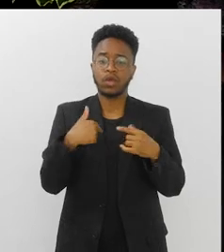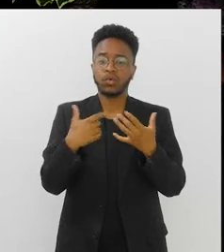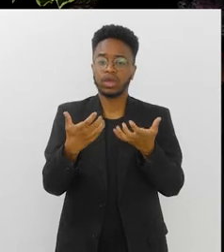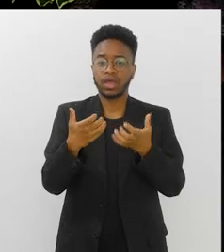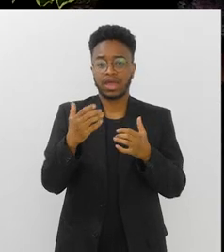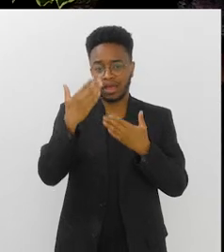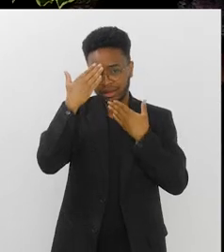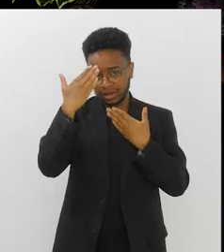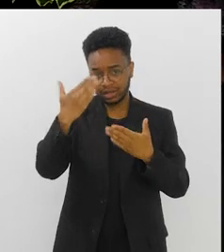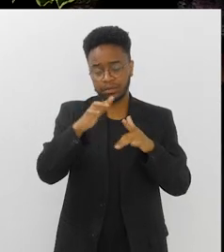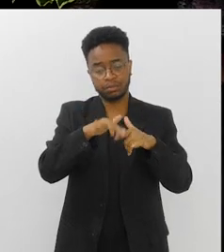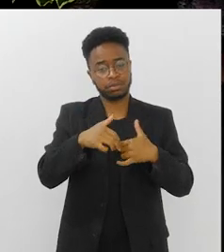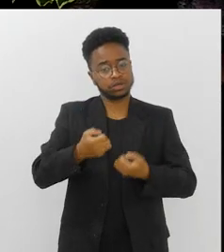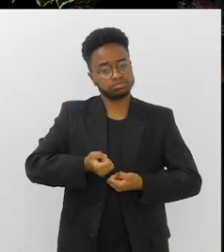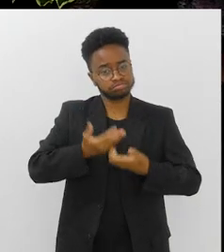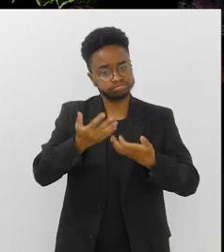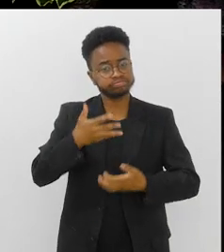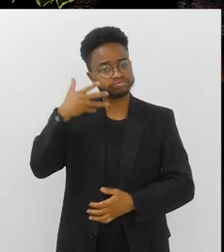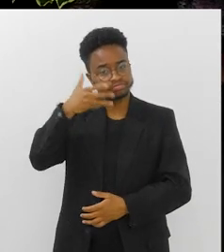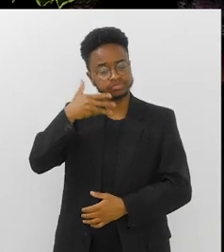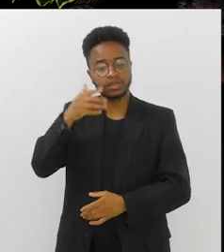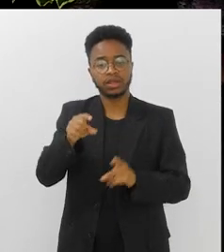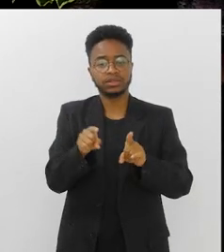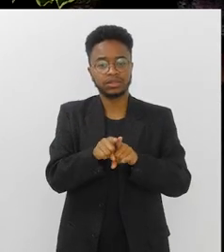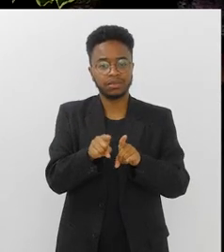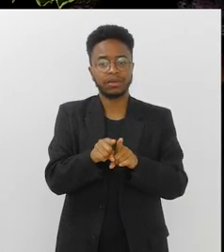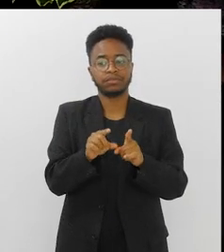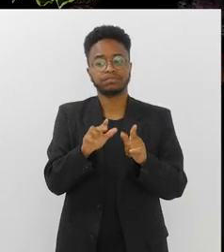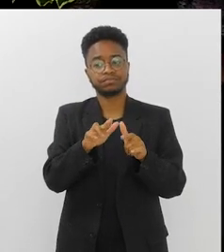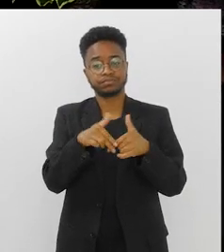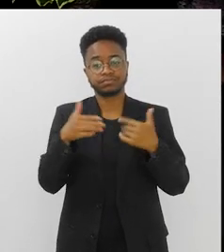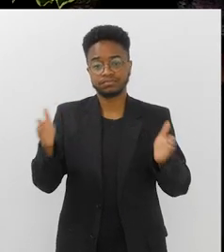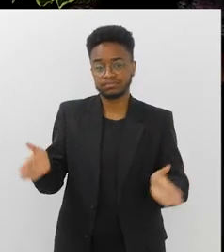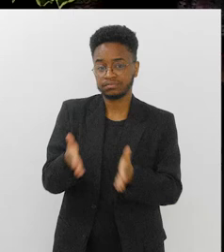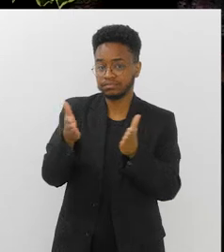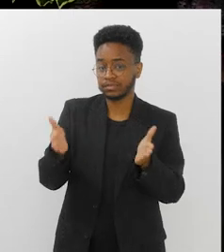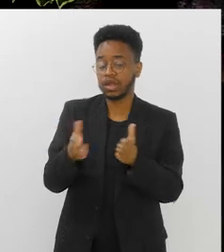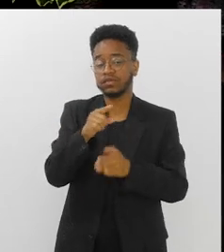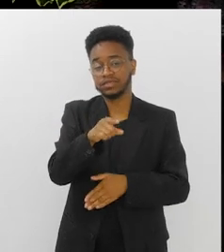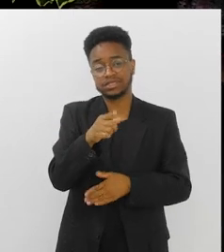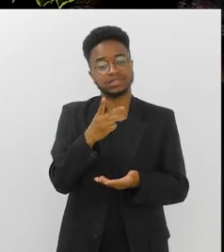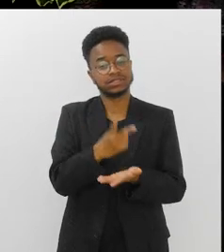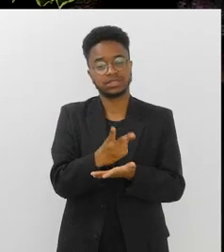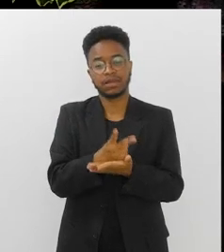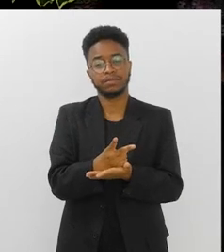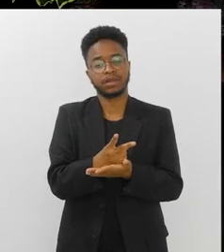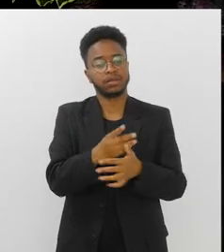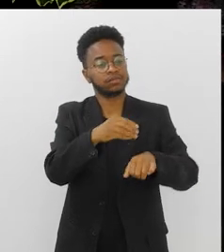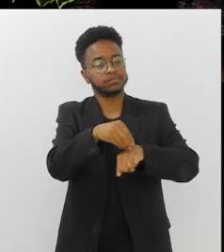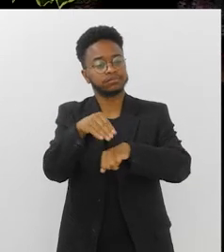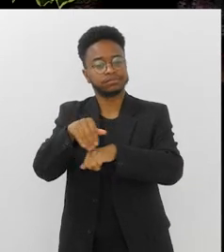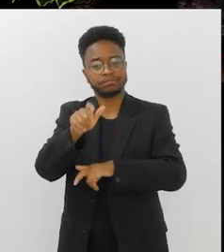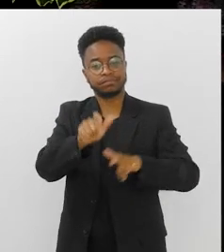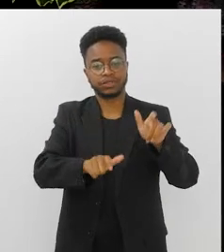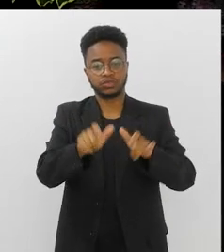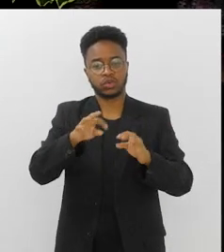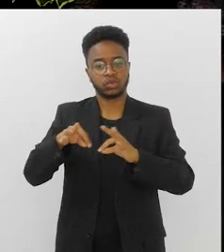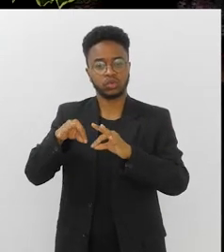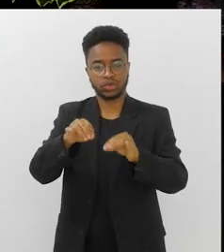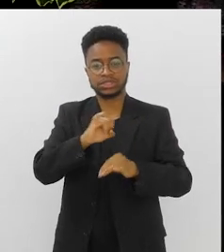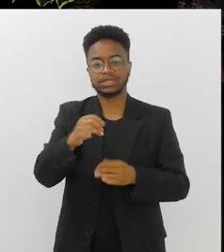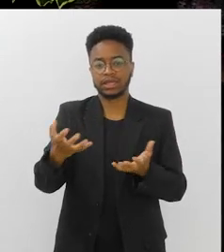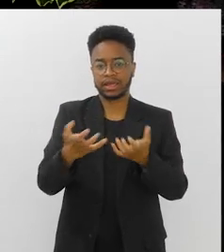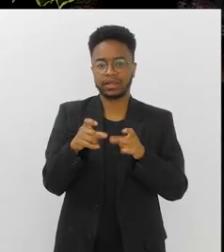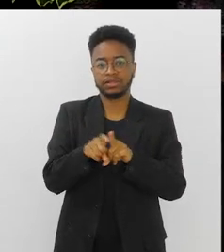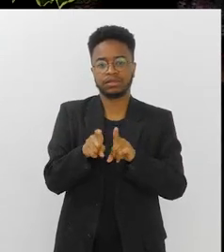eu queria agradecer pelo seu depoimento e também por esse estímulo que você dá para todas as pessoas